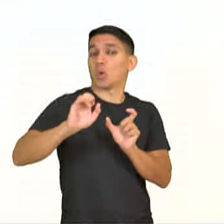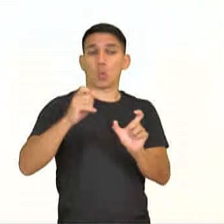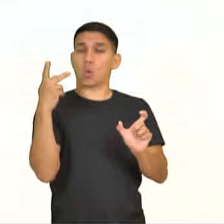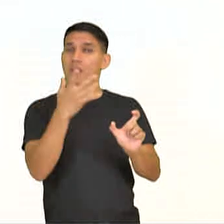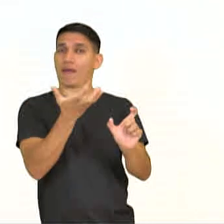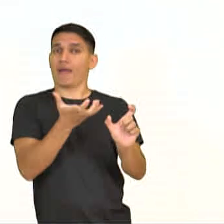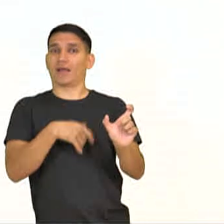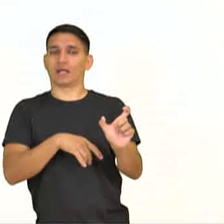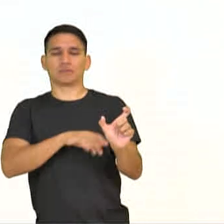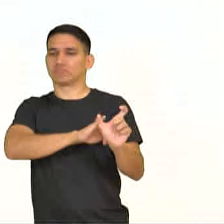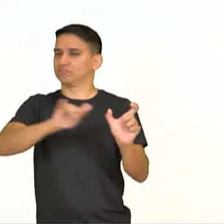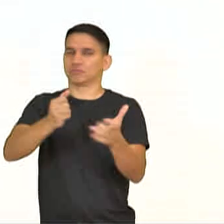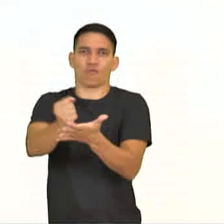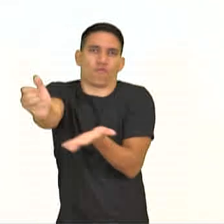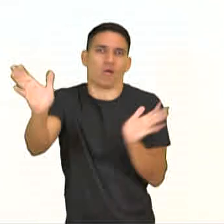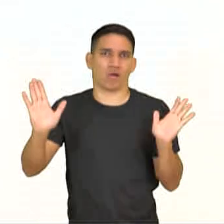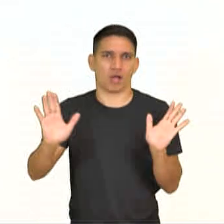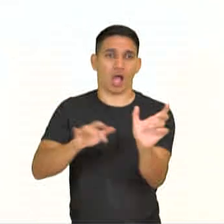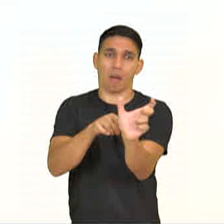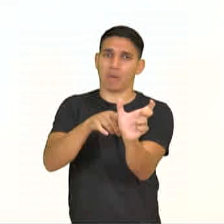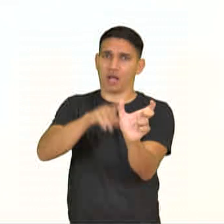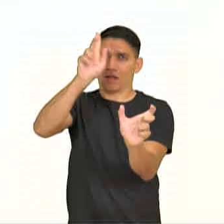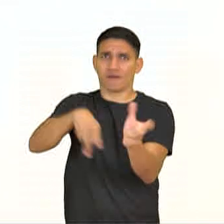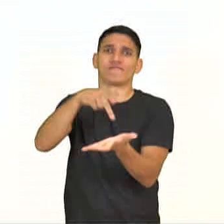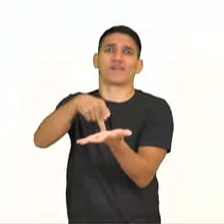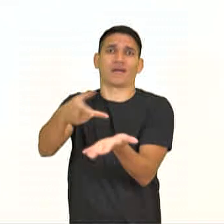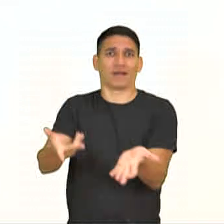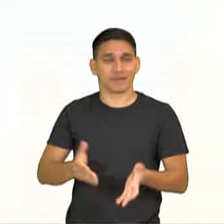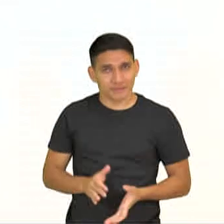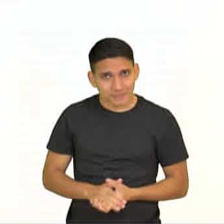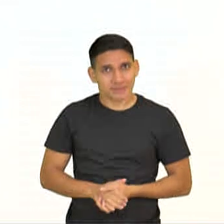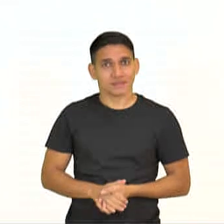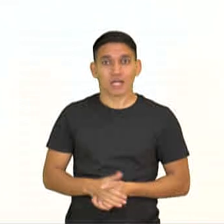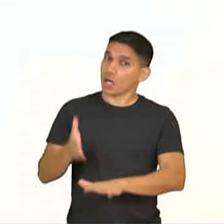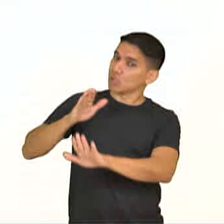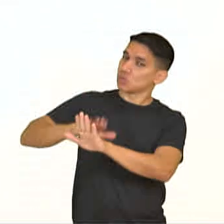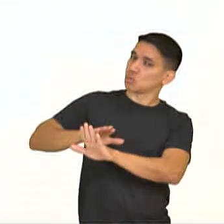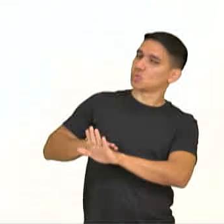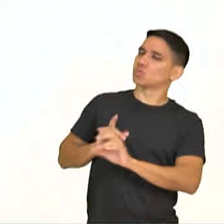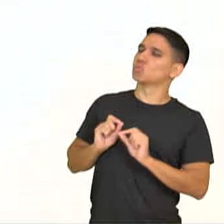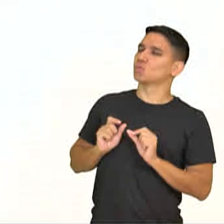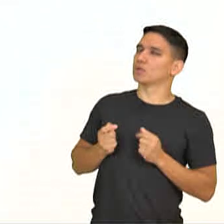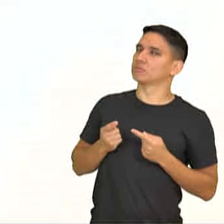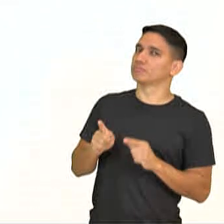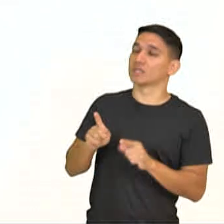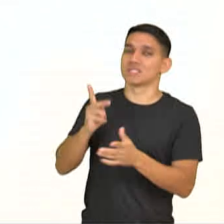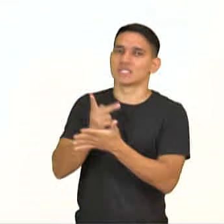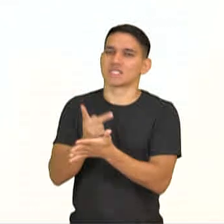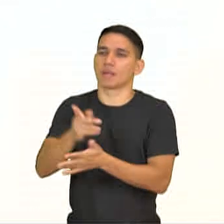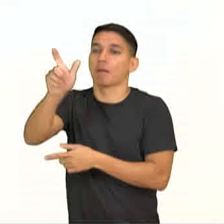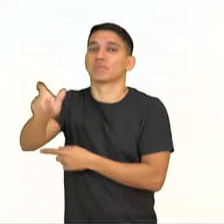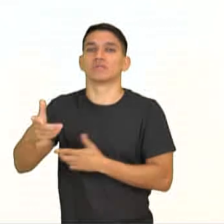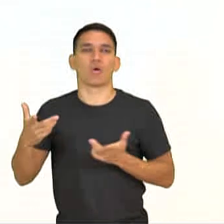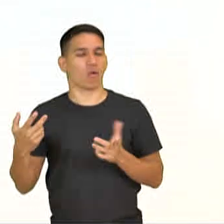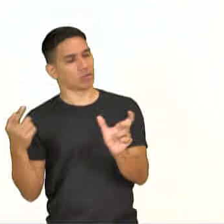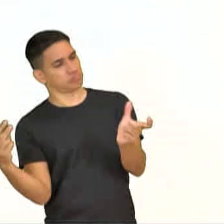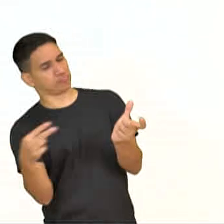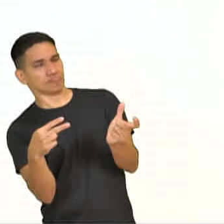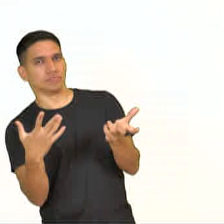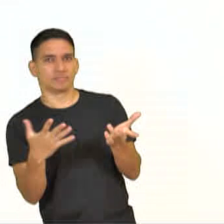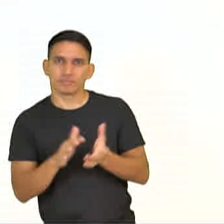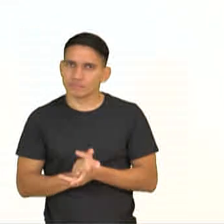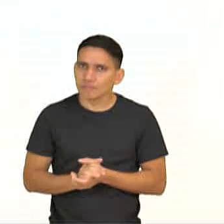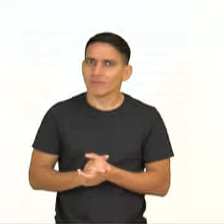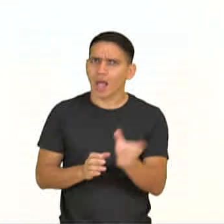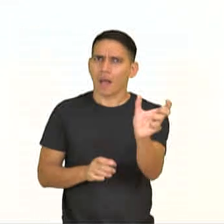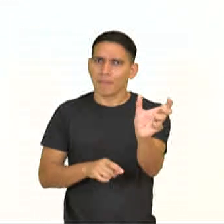e pronto. As palavras são sinceras. As segundas intenções são sempre das pessoas. As palavras